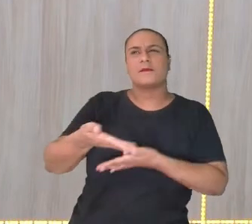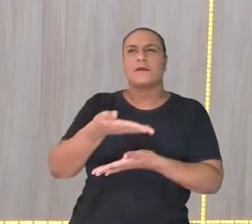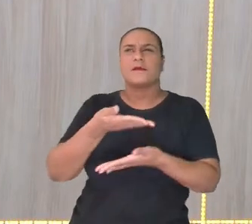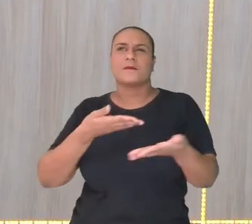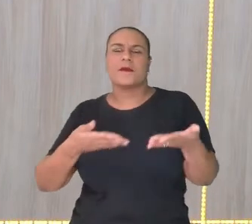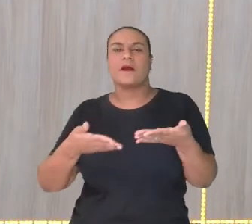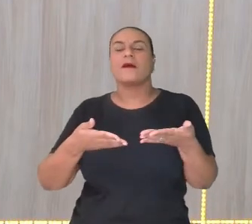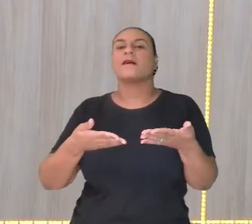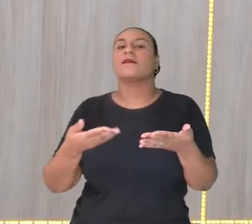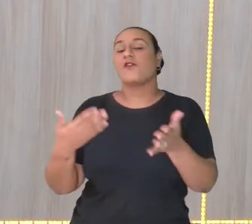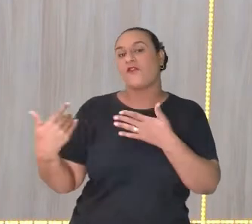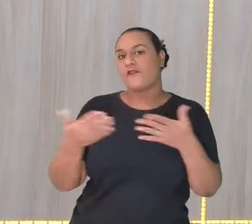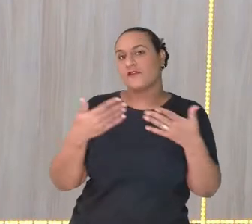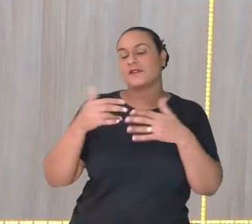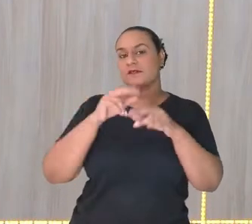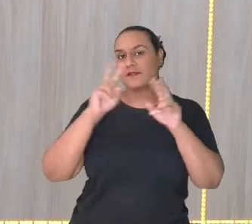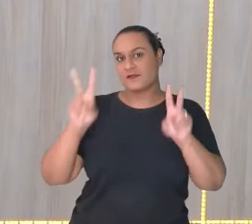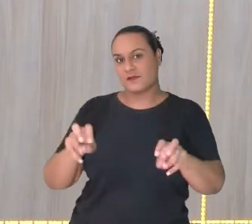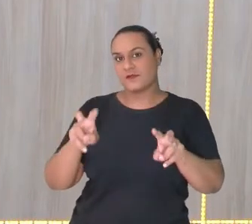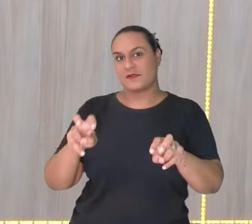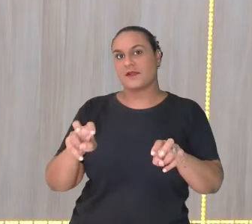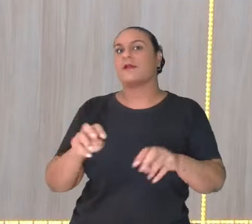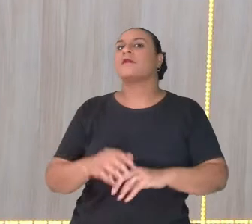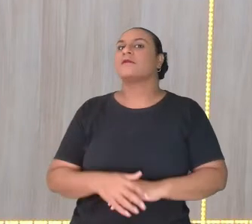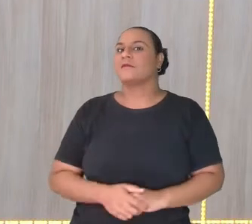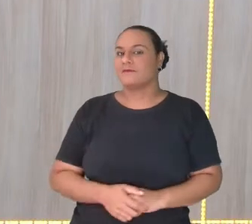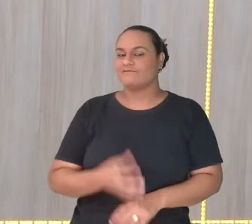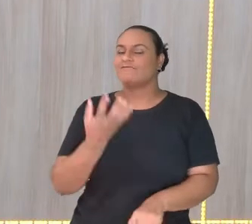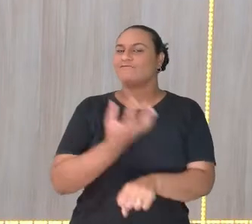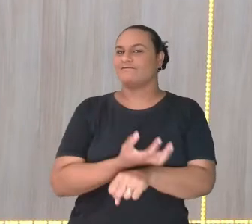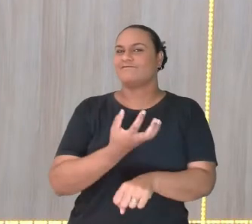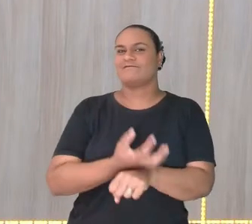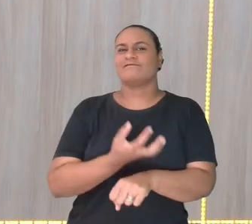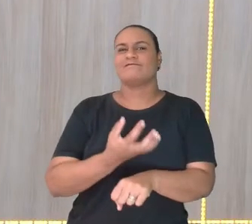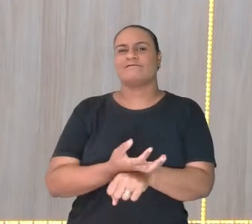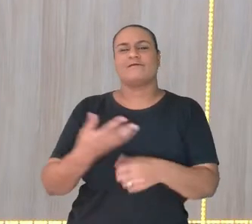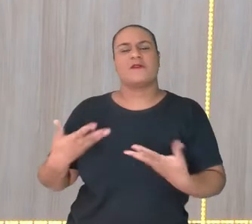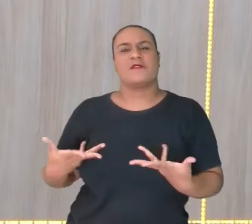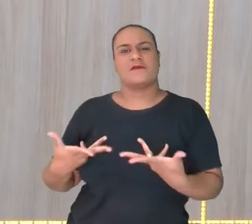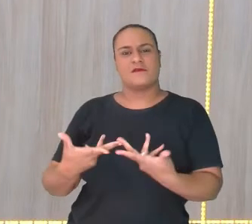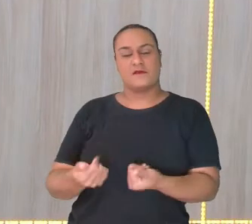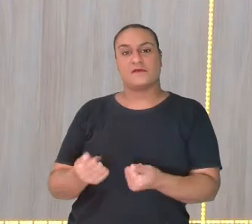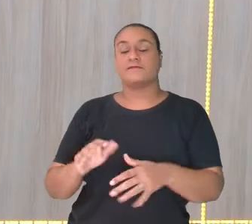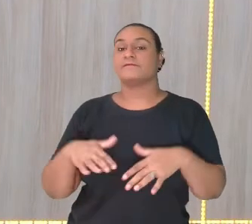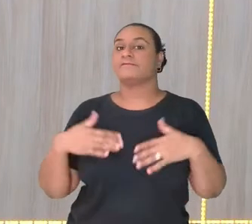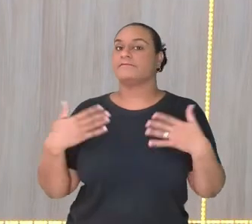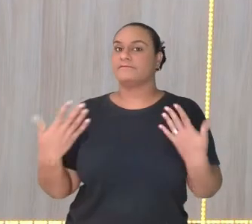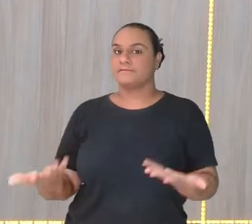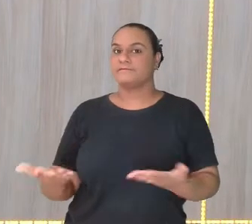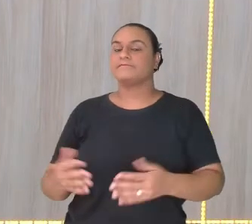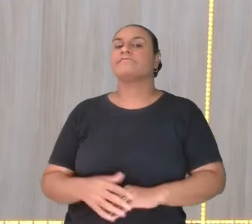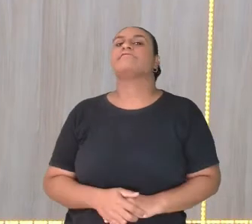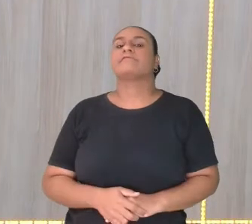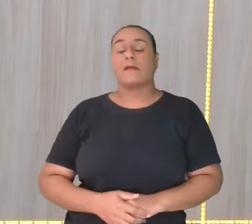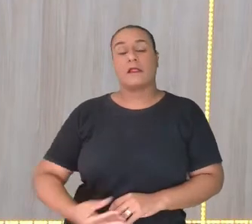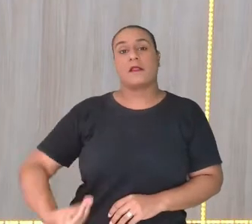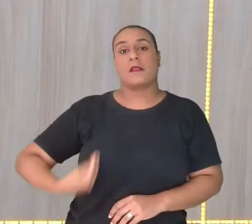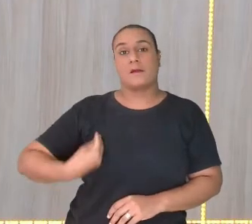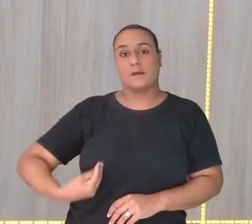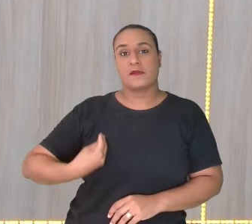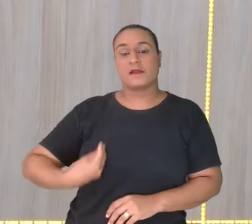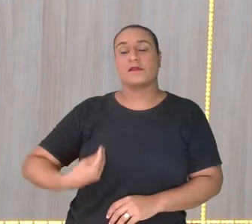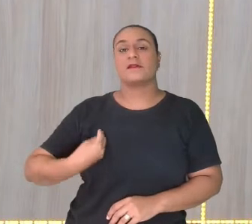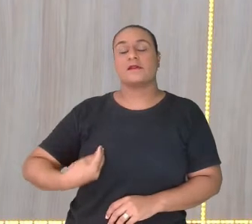ideias, conversar um pouquinho sobre essa disciplina que é maravilhosa, história. Bom, estamos aqui contando com a presença